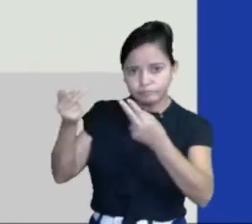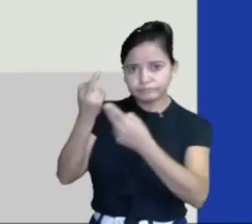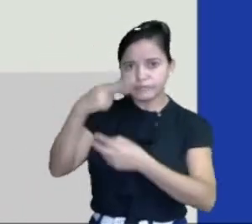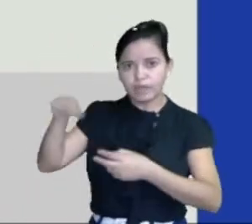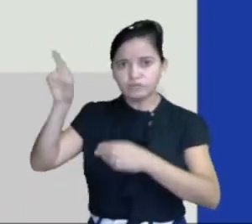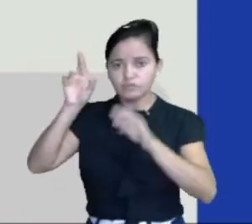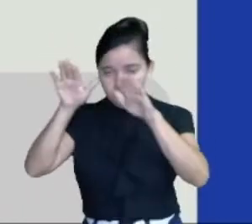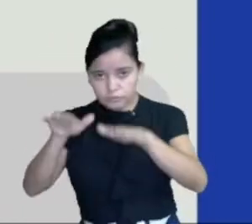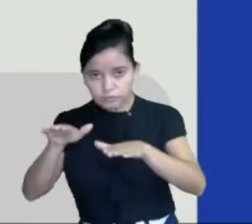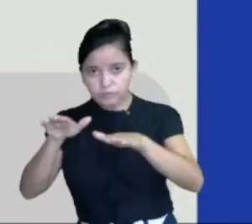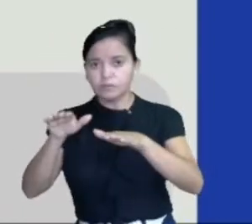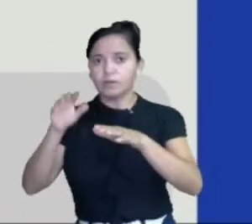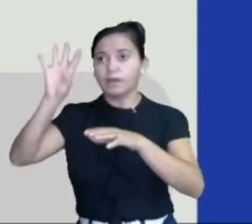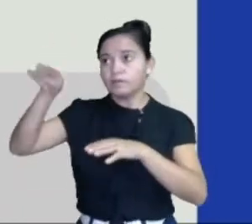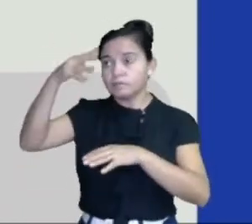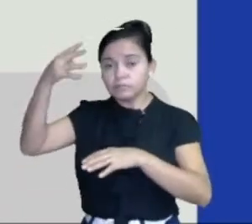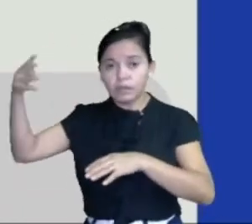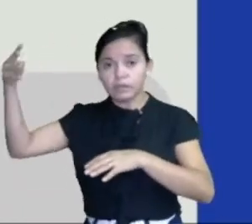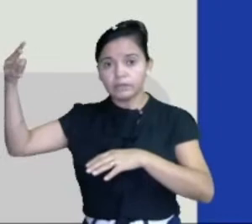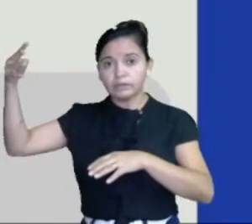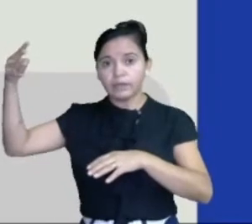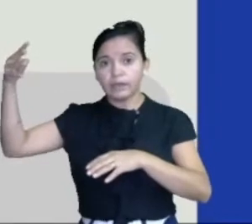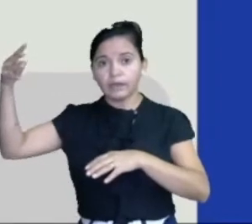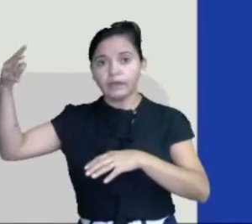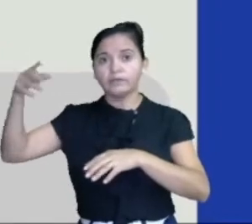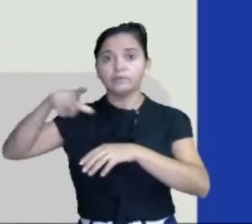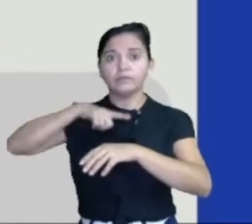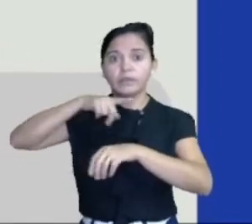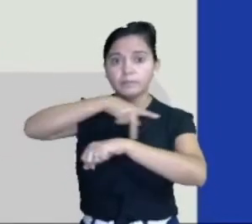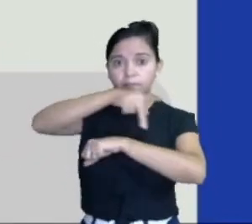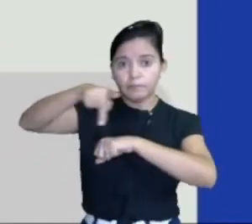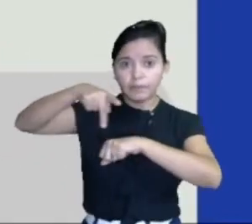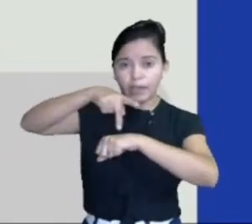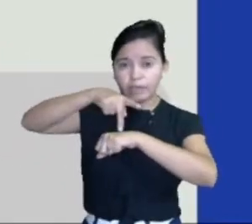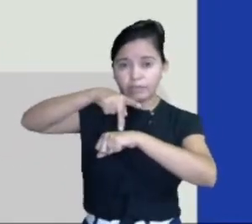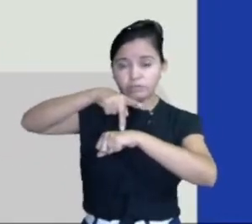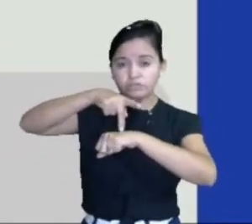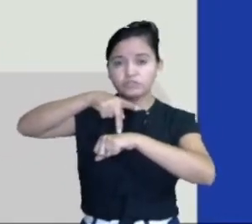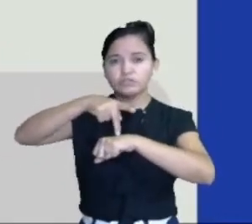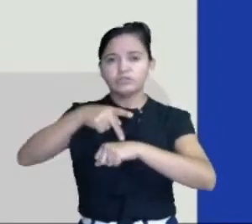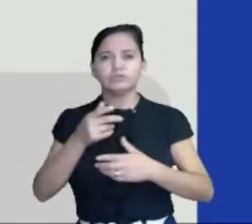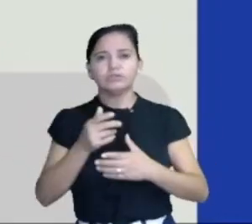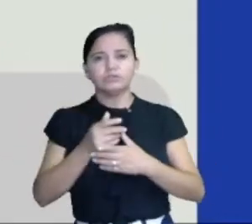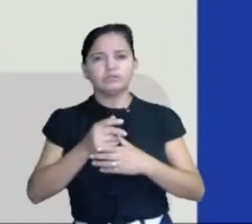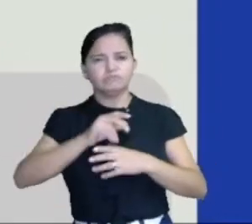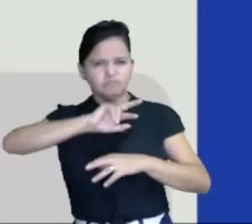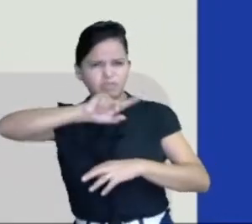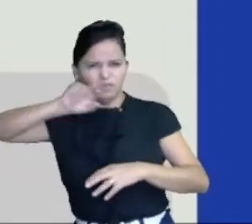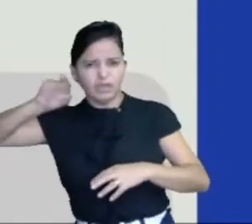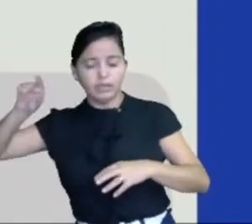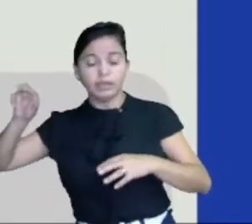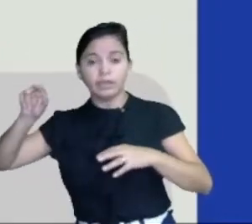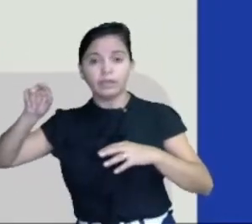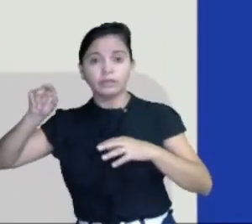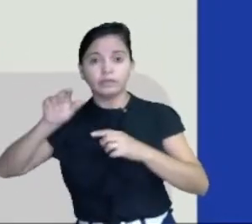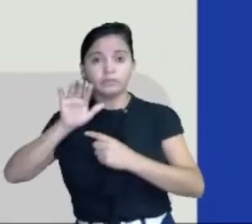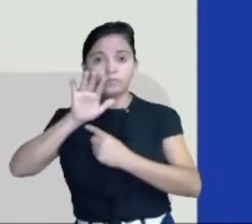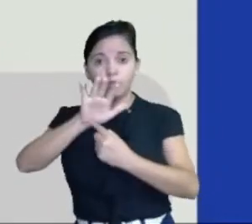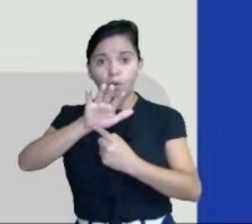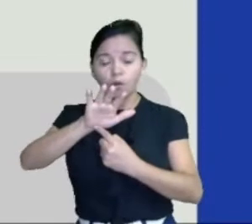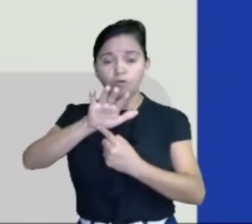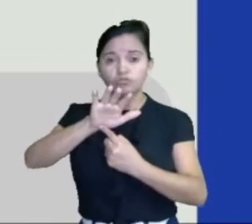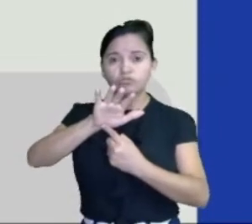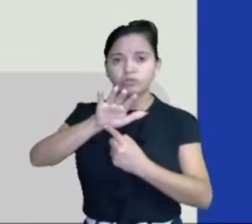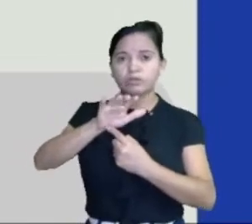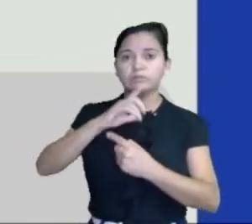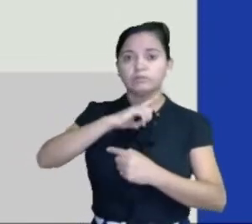calendário. Então, em países como a Arábia Saudita, entre outros, a gente pode ver que